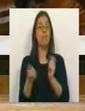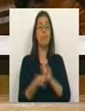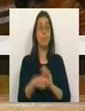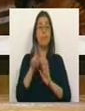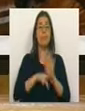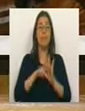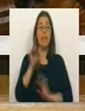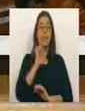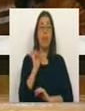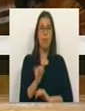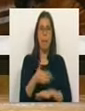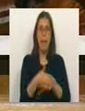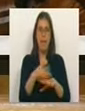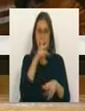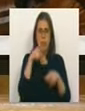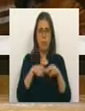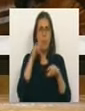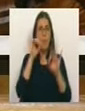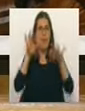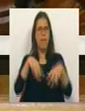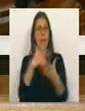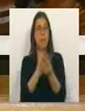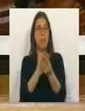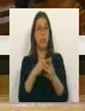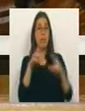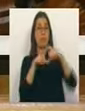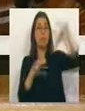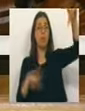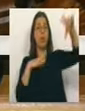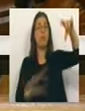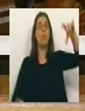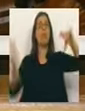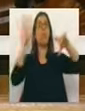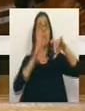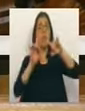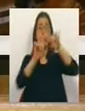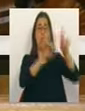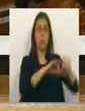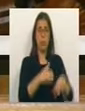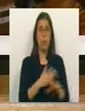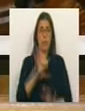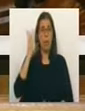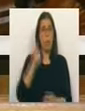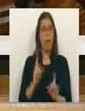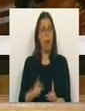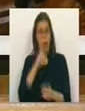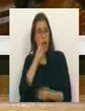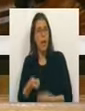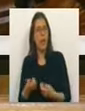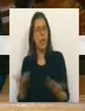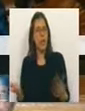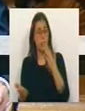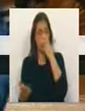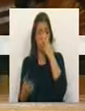de valorização a meio do processo, como tem acontecido por este país fora e nos diversos setores agrícolas?